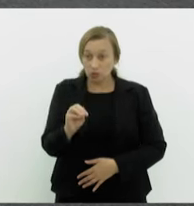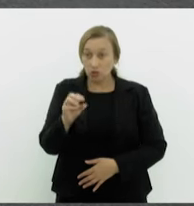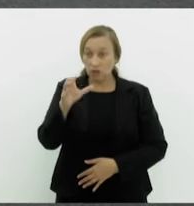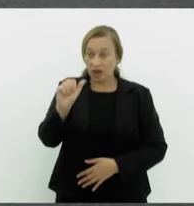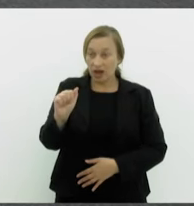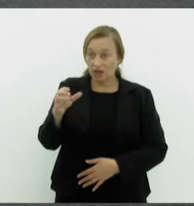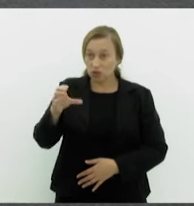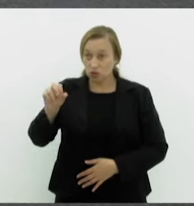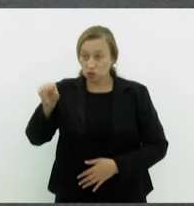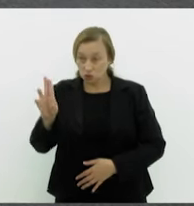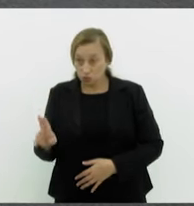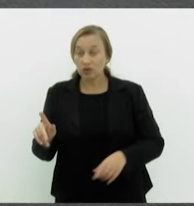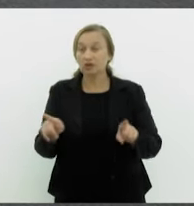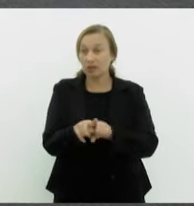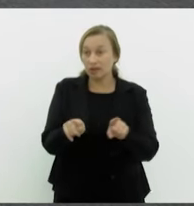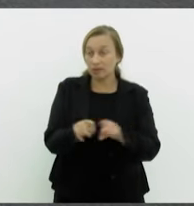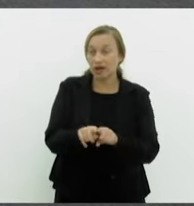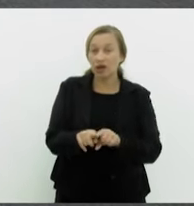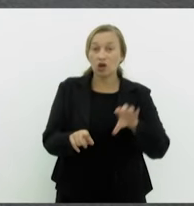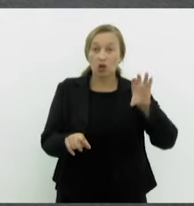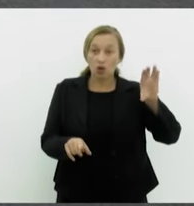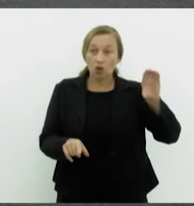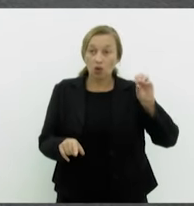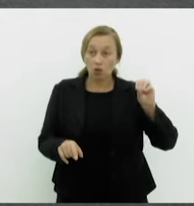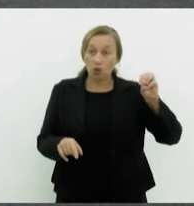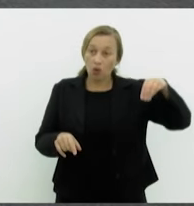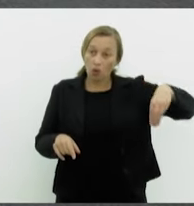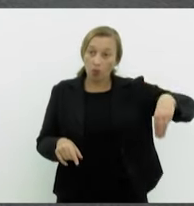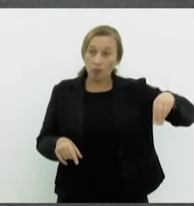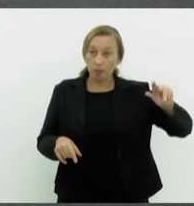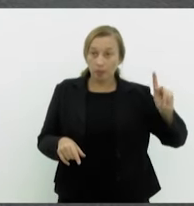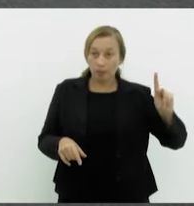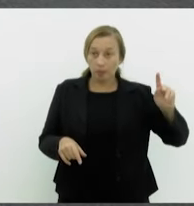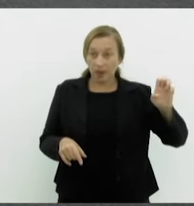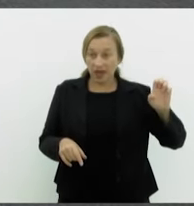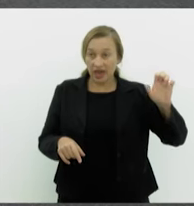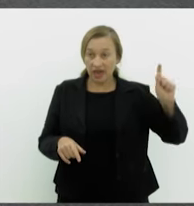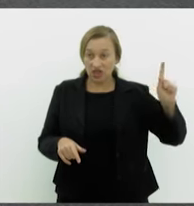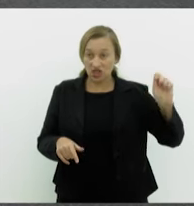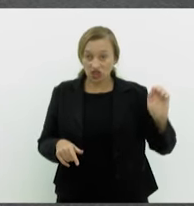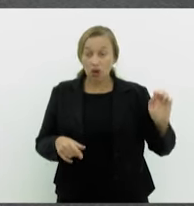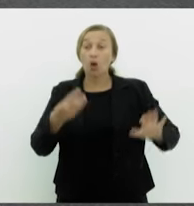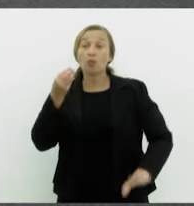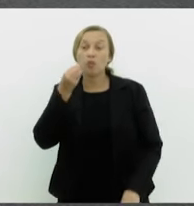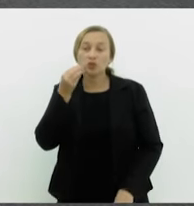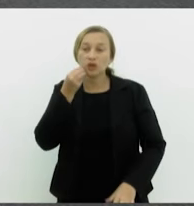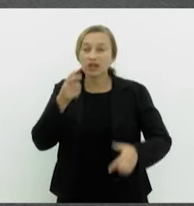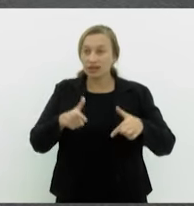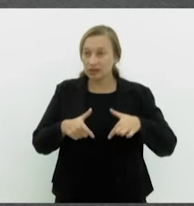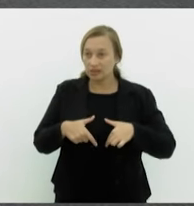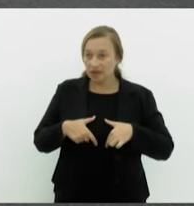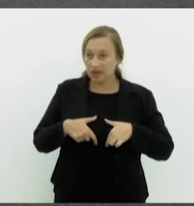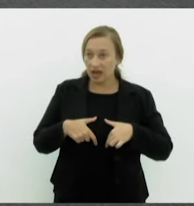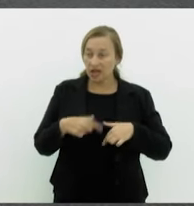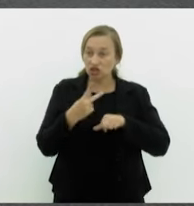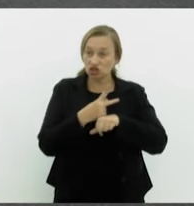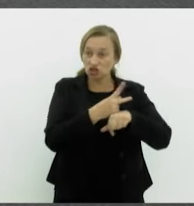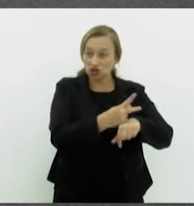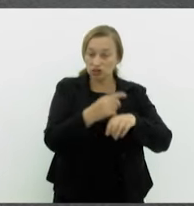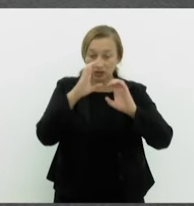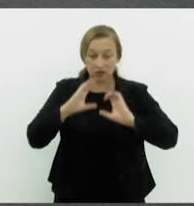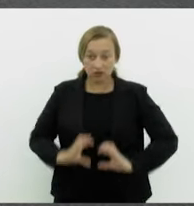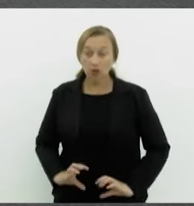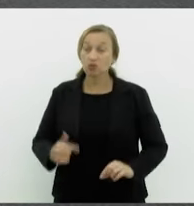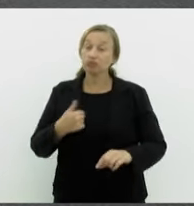na oportunidade dessa medalha de título de cidadão, eu